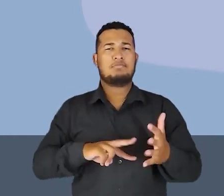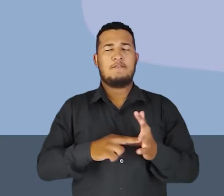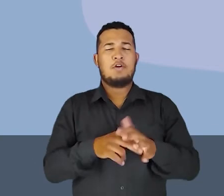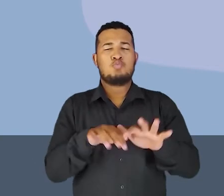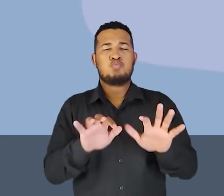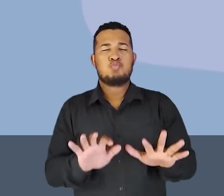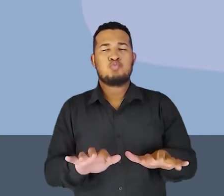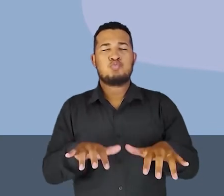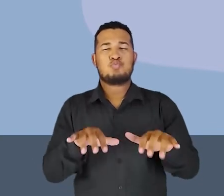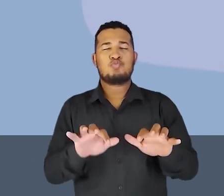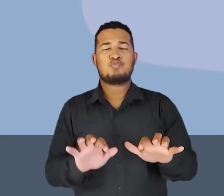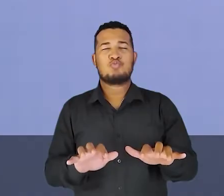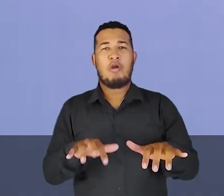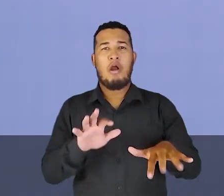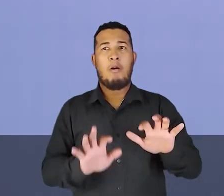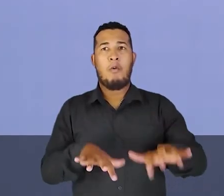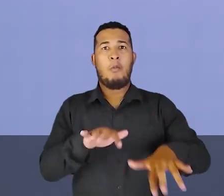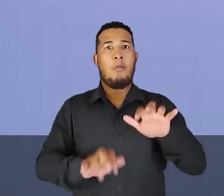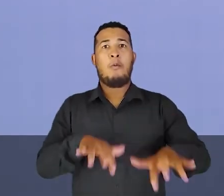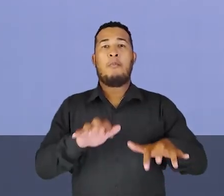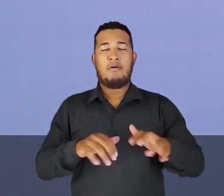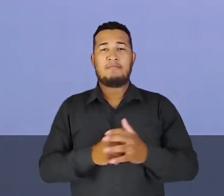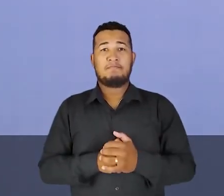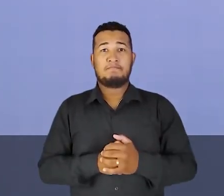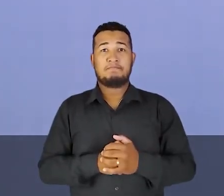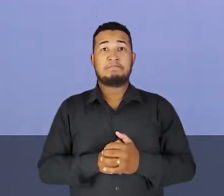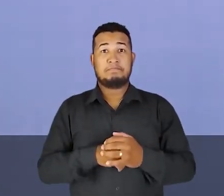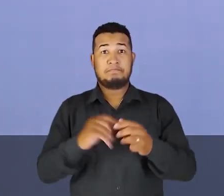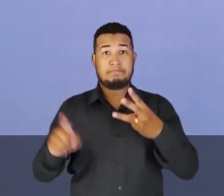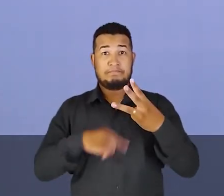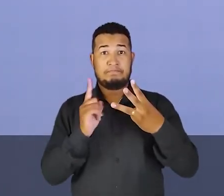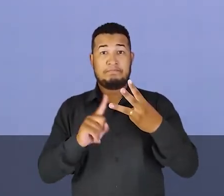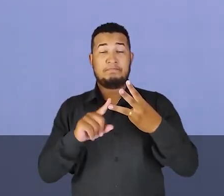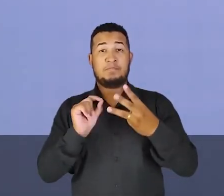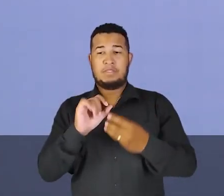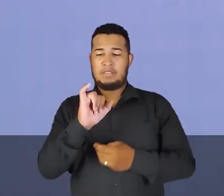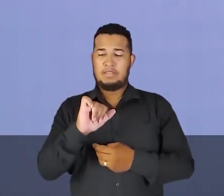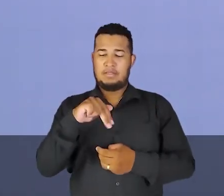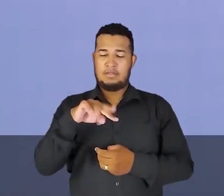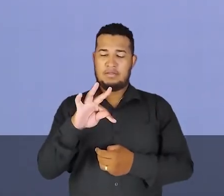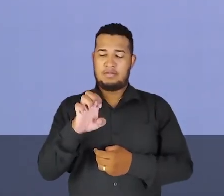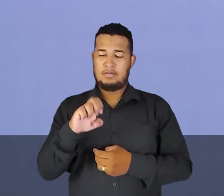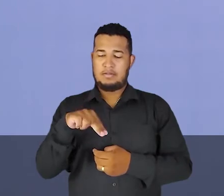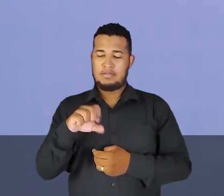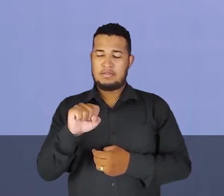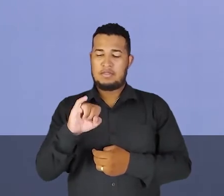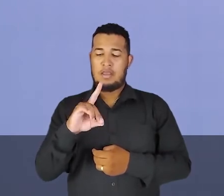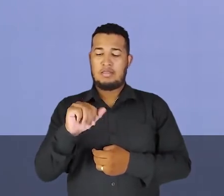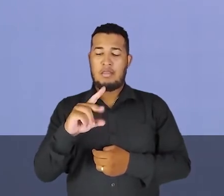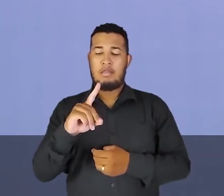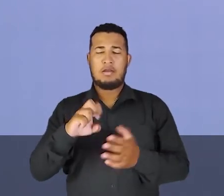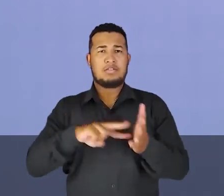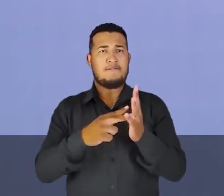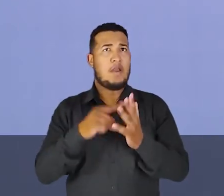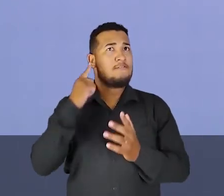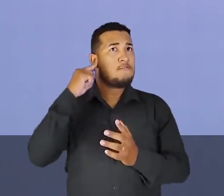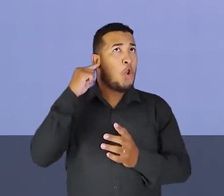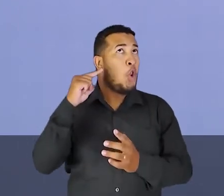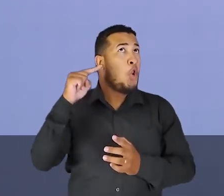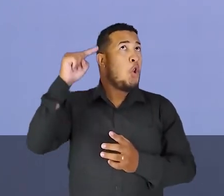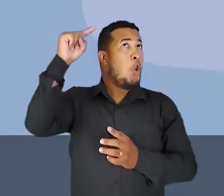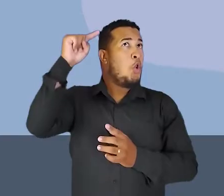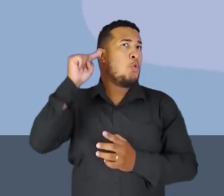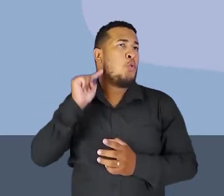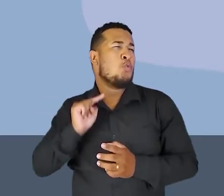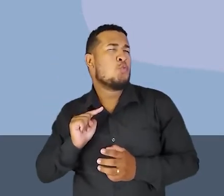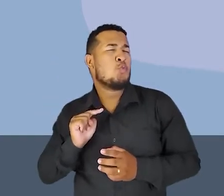tecla, né? A propriedade seguinte é a intensidade. A intensidade é o volume, né?